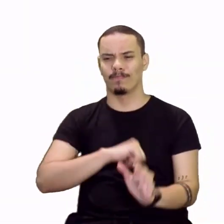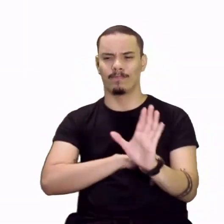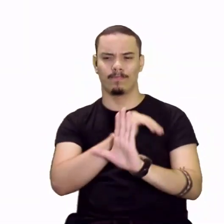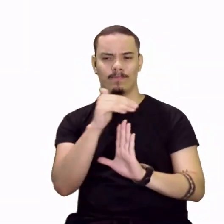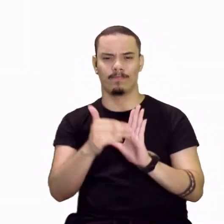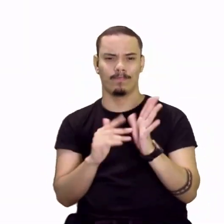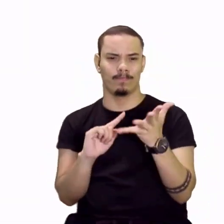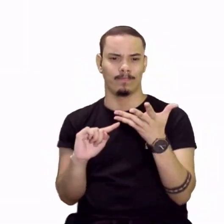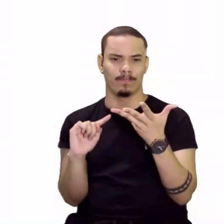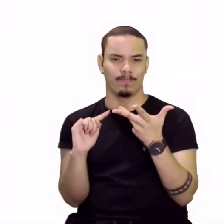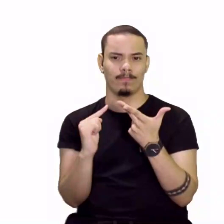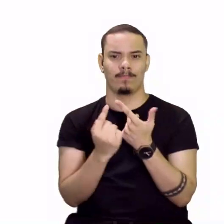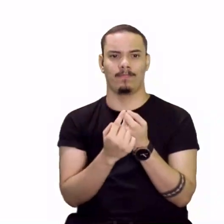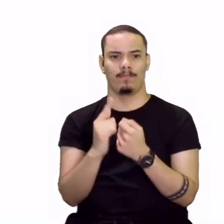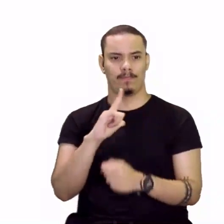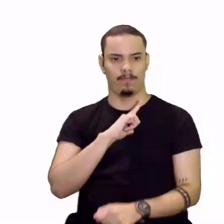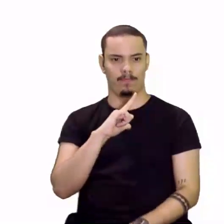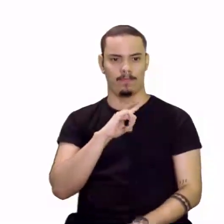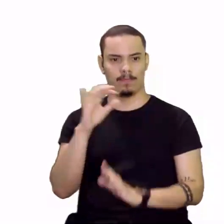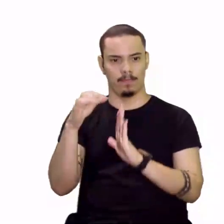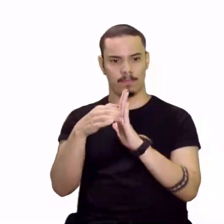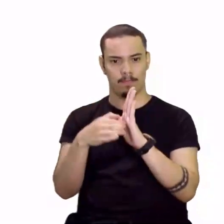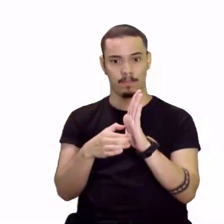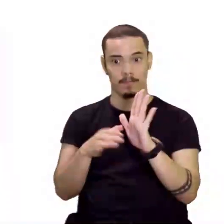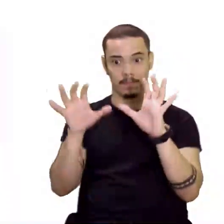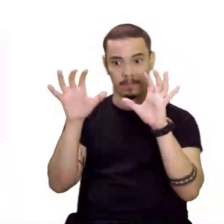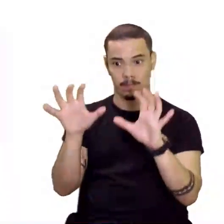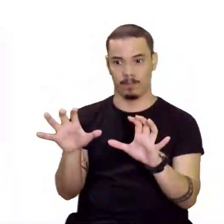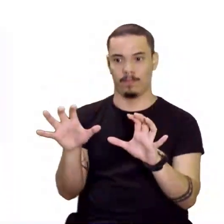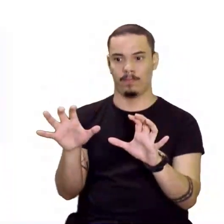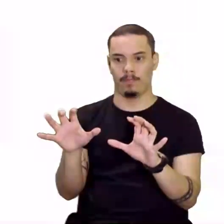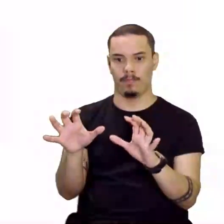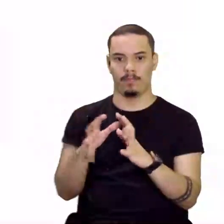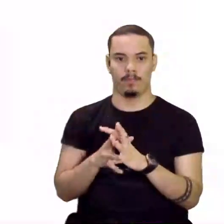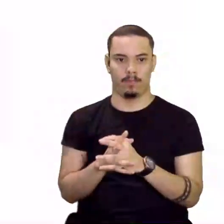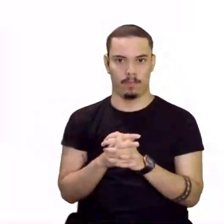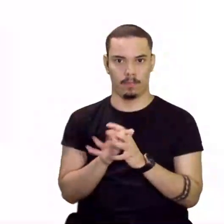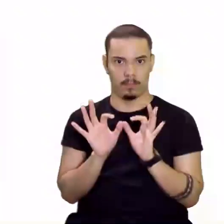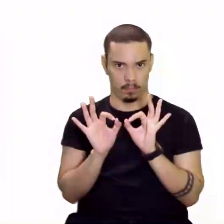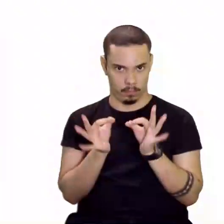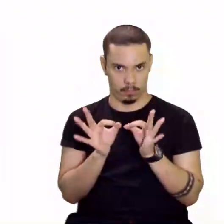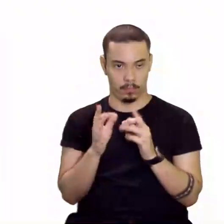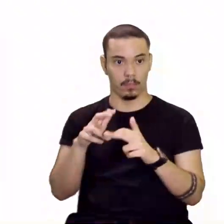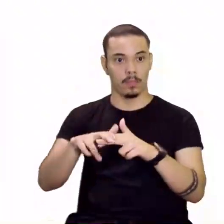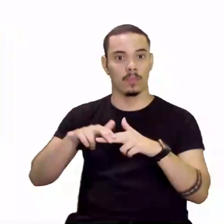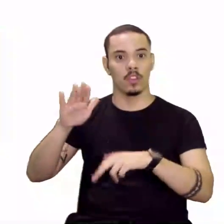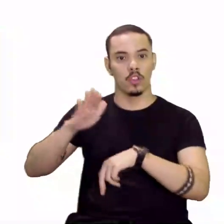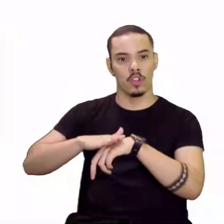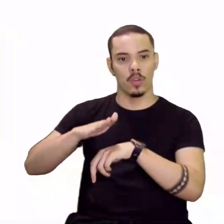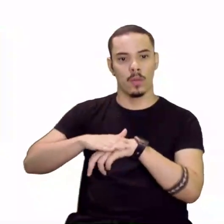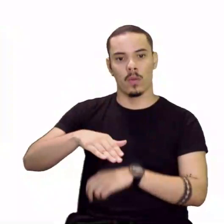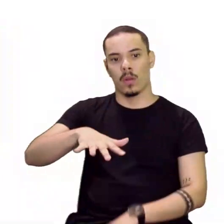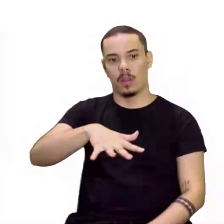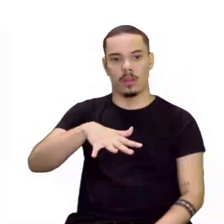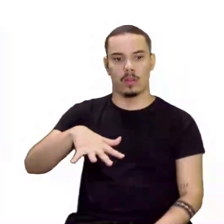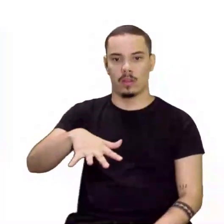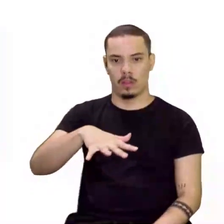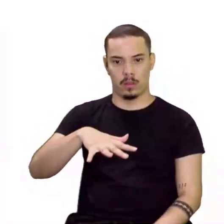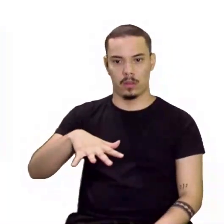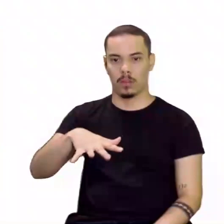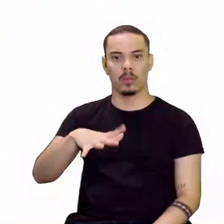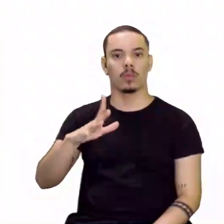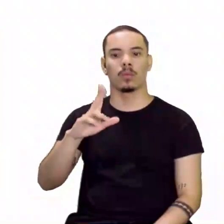ele classificou o quê? Classificou o relevo brasileiro assim, ó. Tá? Ele chamou de regiões